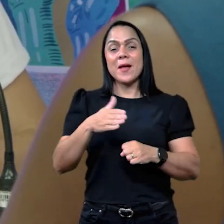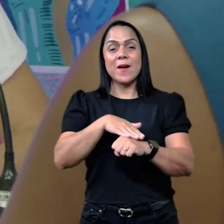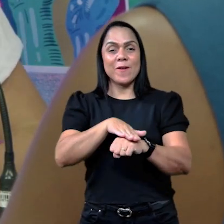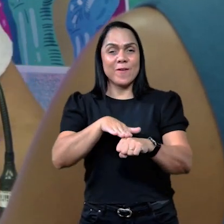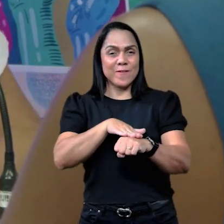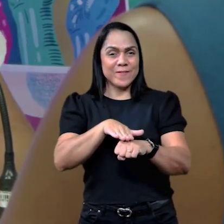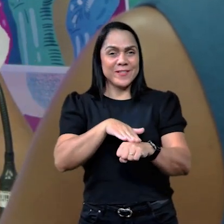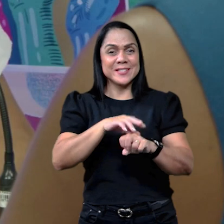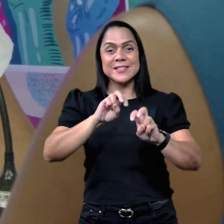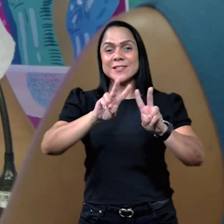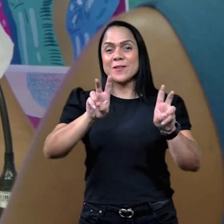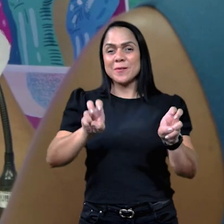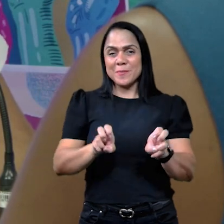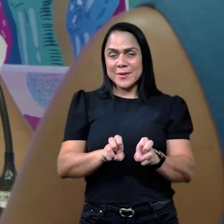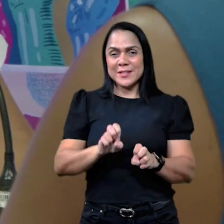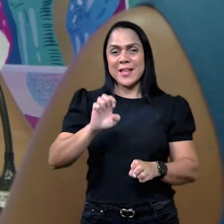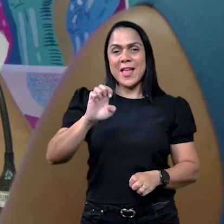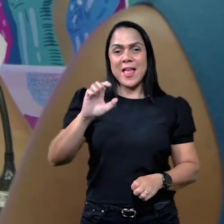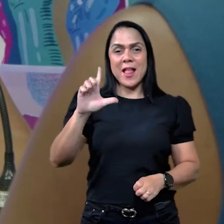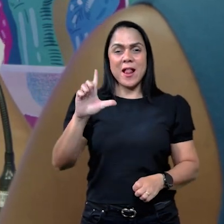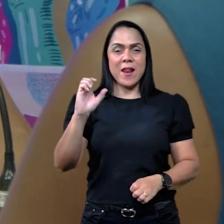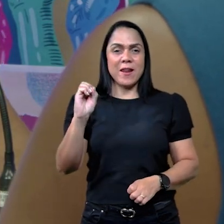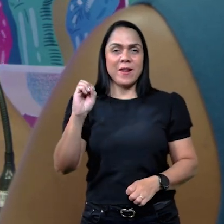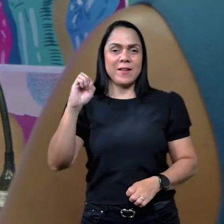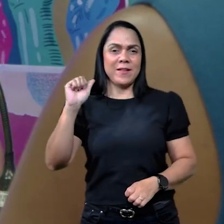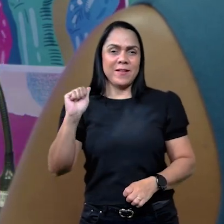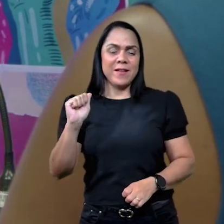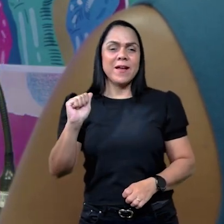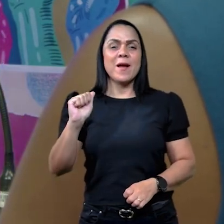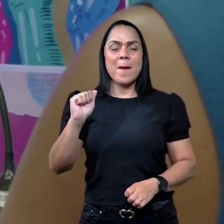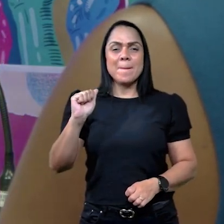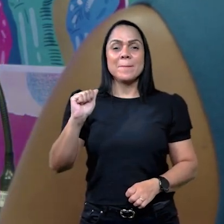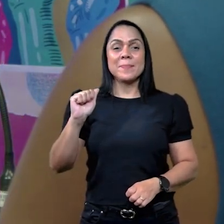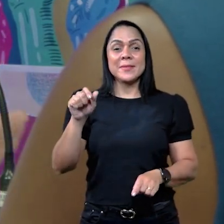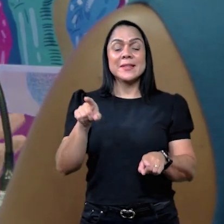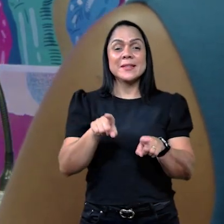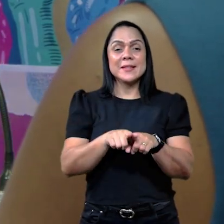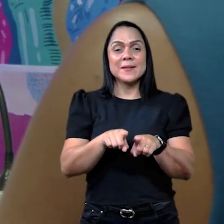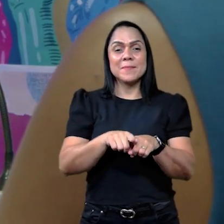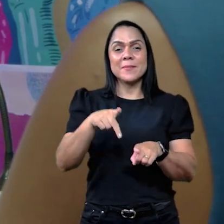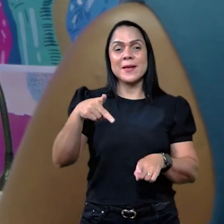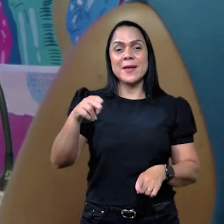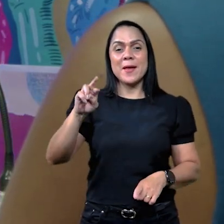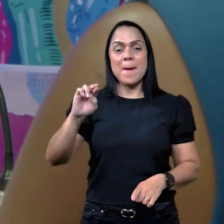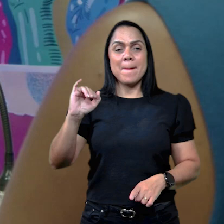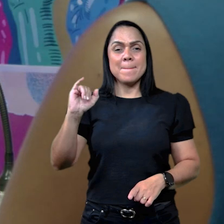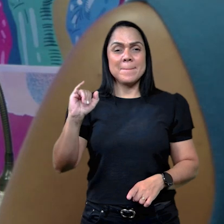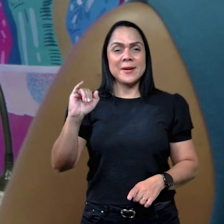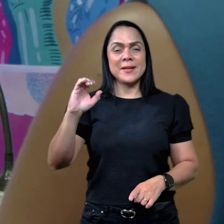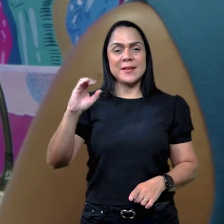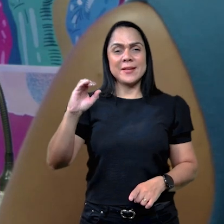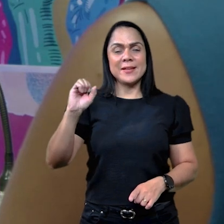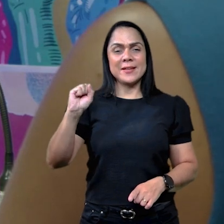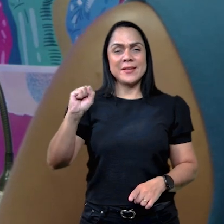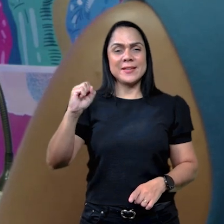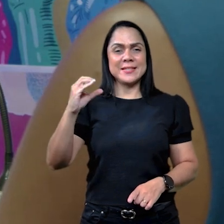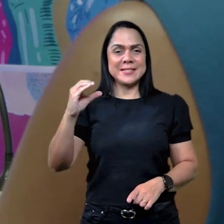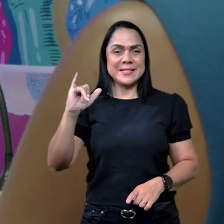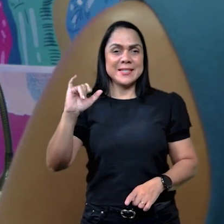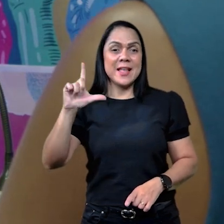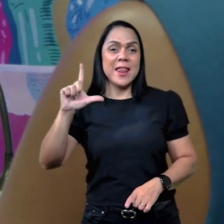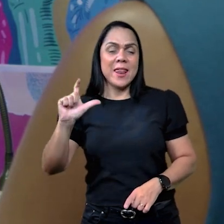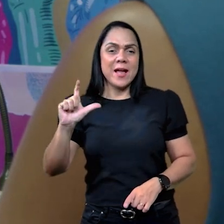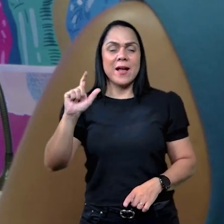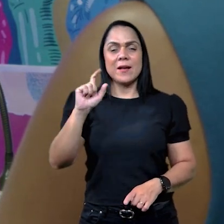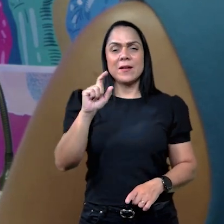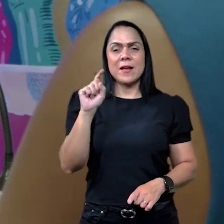falar comigo sobre esse assunto Eloá Moraes e Priscila Ribeiro, ambas são coordenadoras